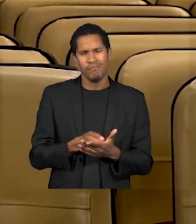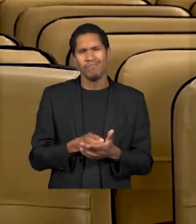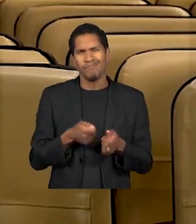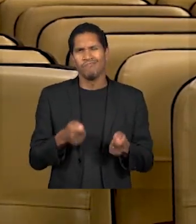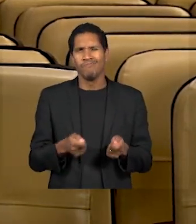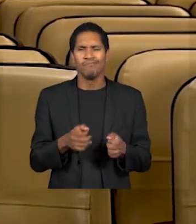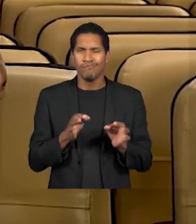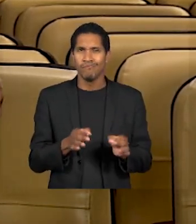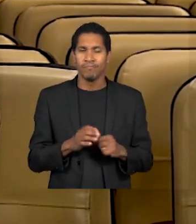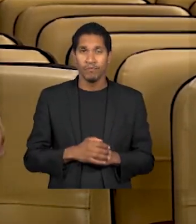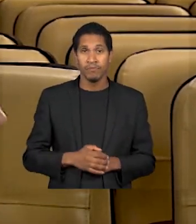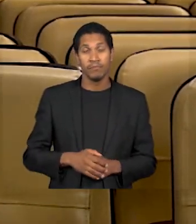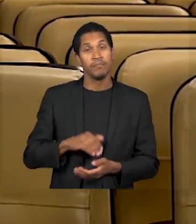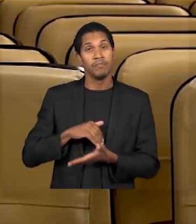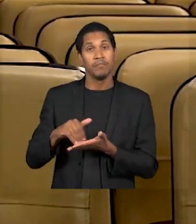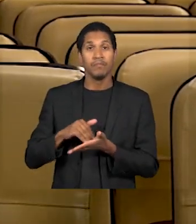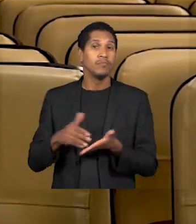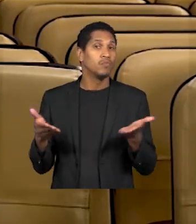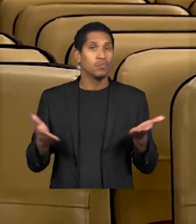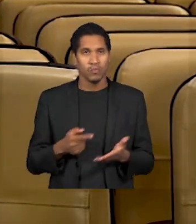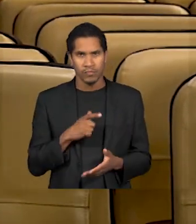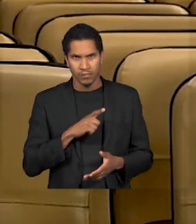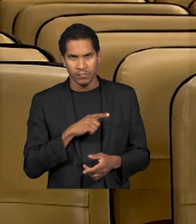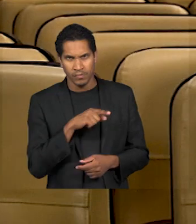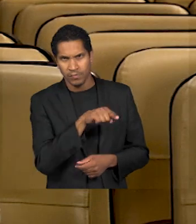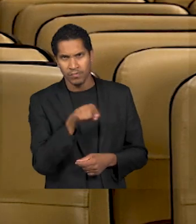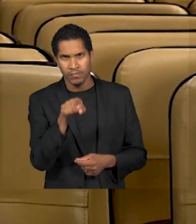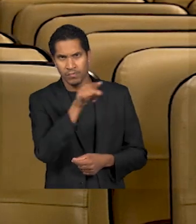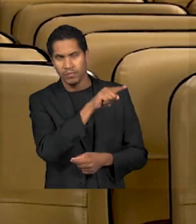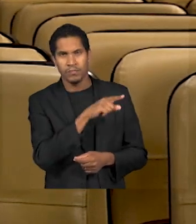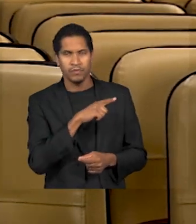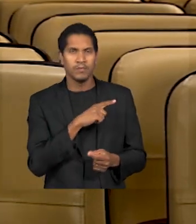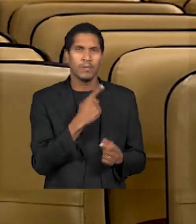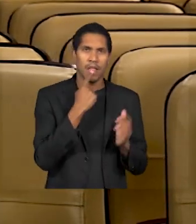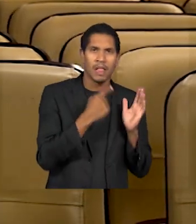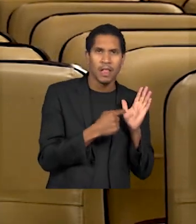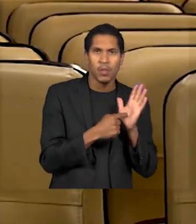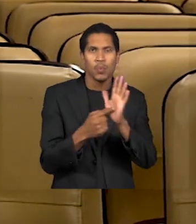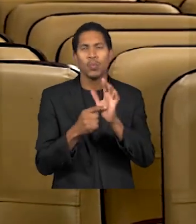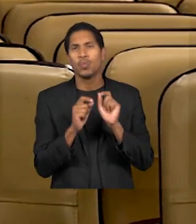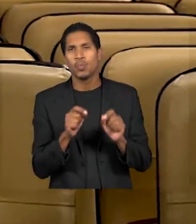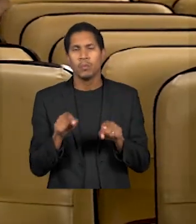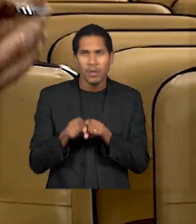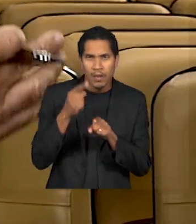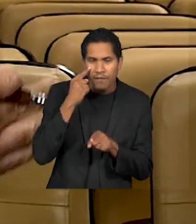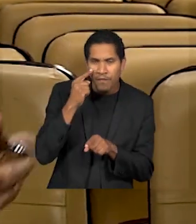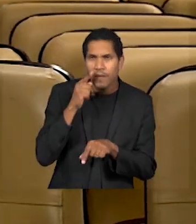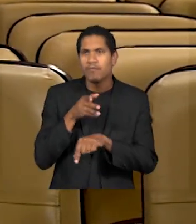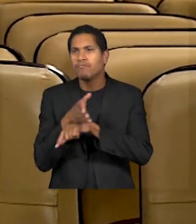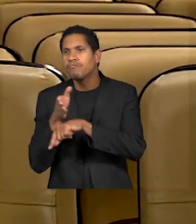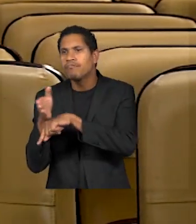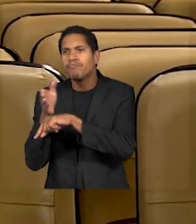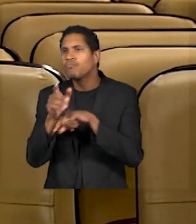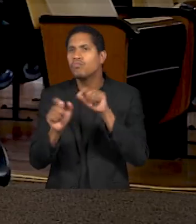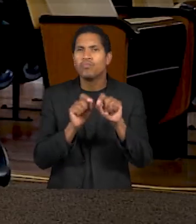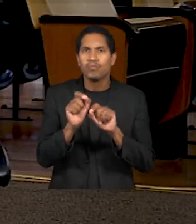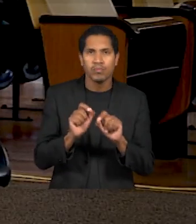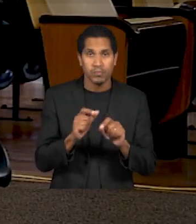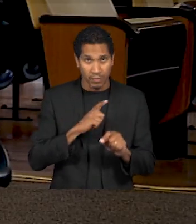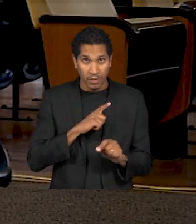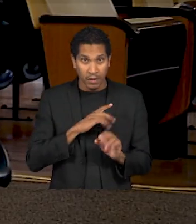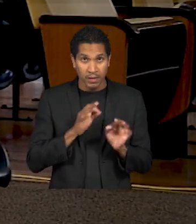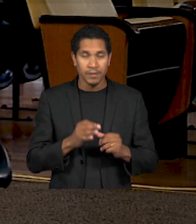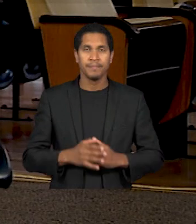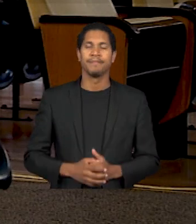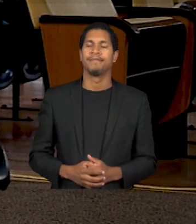rígida. A secretaria hoje, ela aceita esse tipo de denúncia, ela procura, ela vai atrás dos promotores públicos?